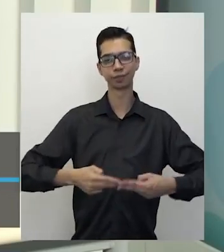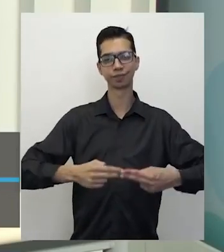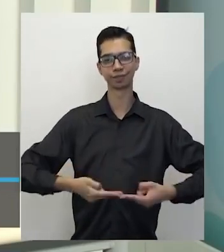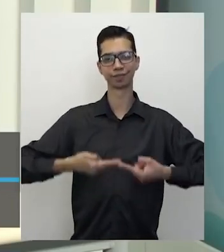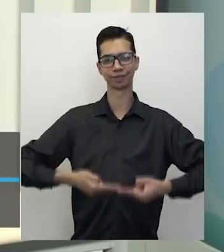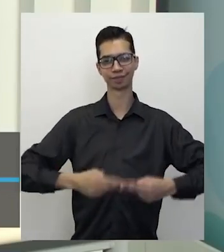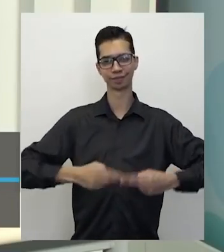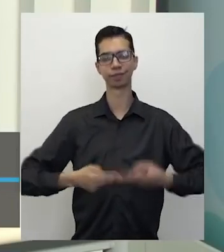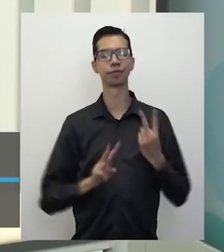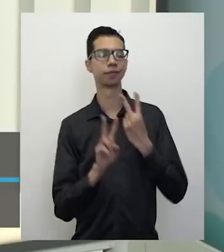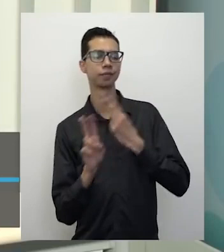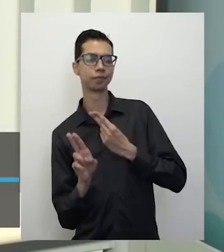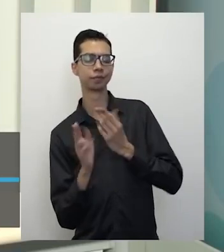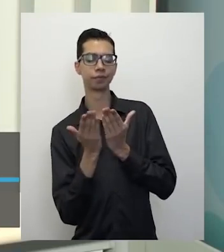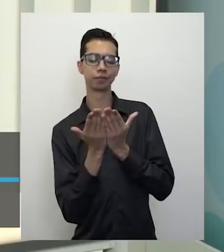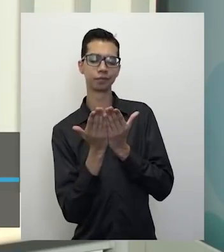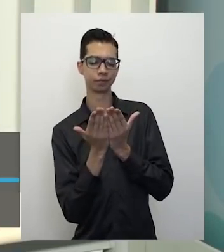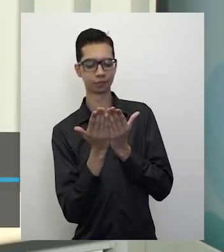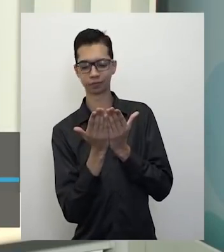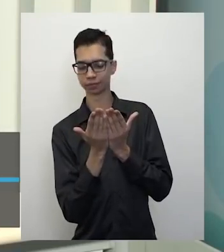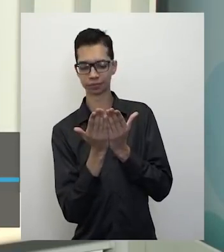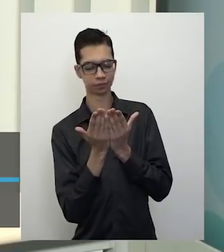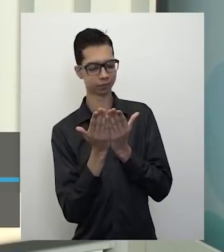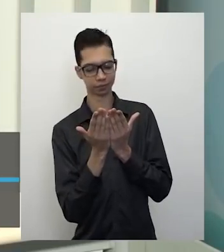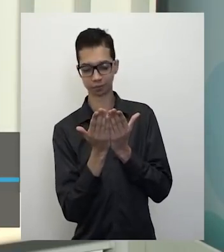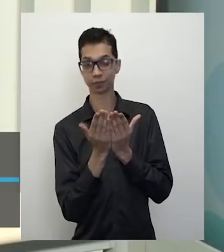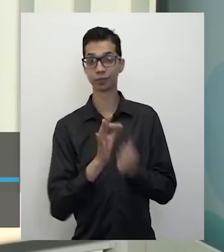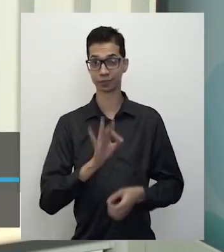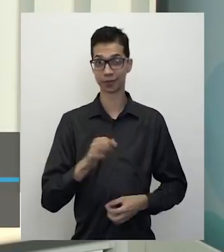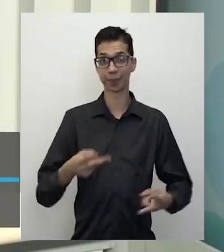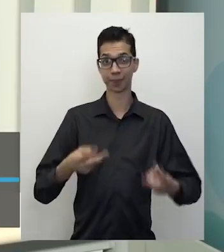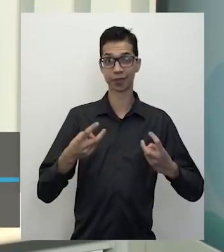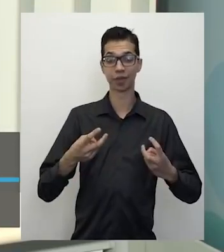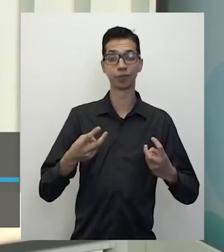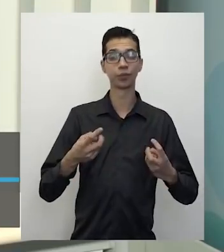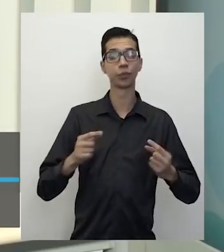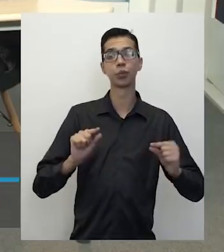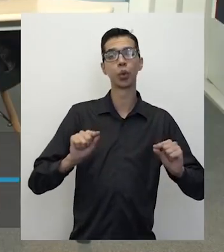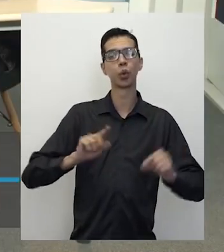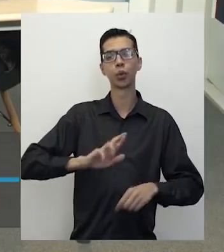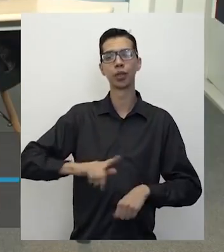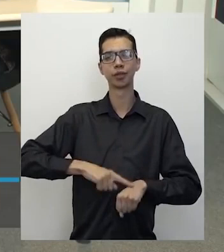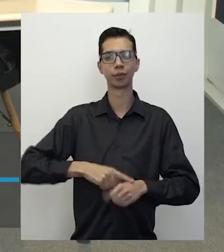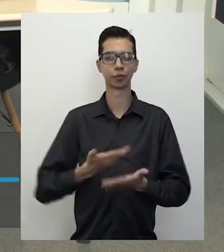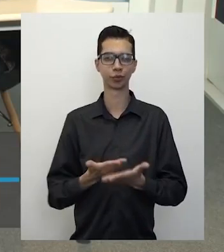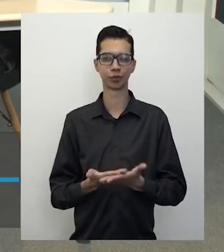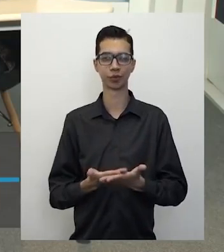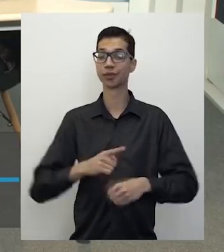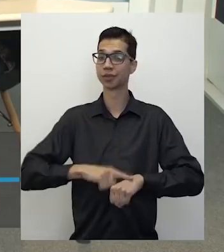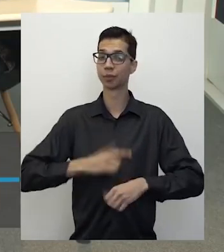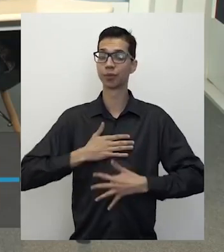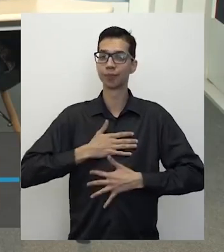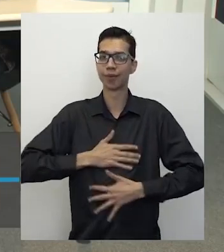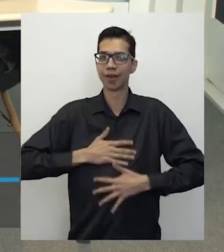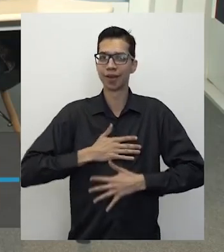É leitura prazerosa, a gente está falando. A gente não está falando de um momento de estudo, a gente está falando de uma leitura prazerosa, né? Exatamente. O momento de estudo, eu acredito que você precisa